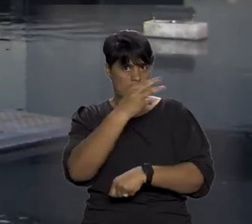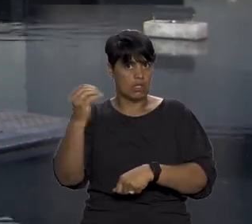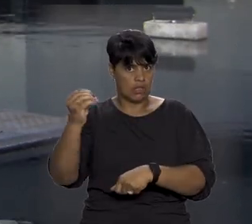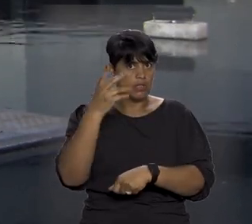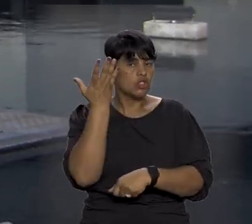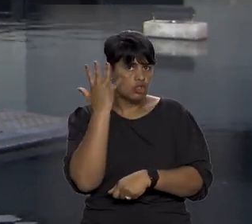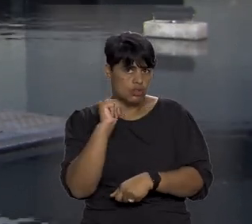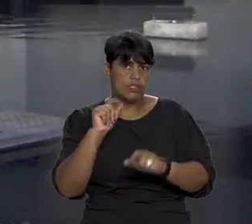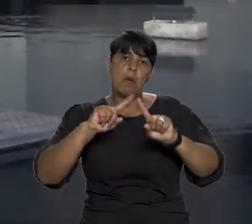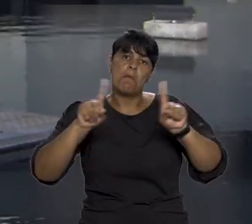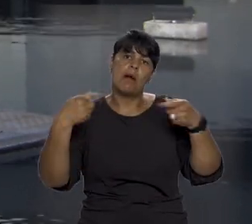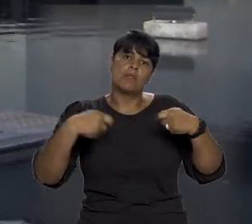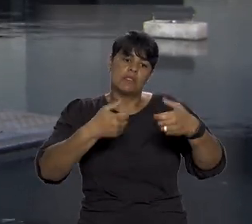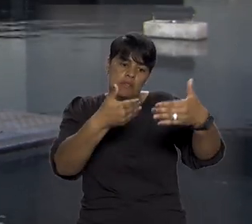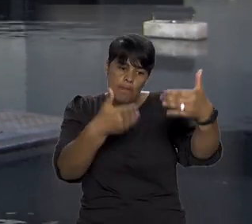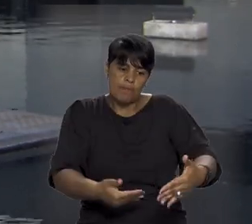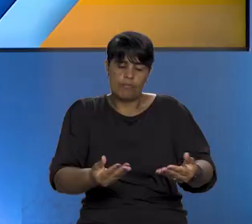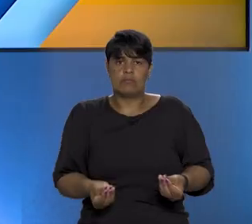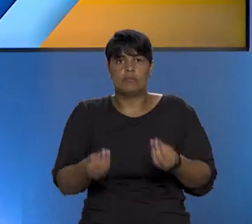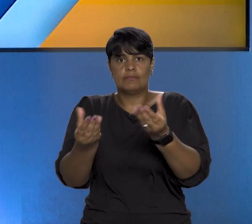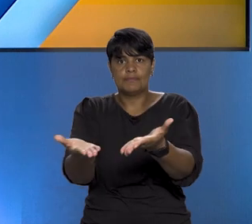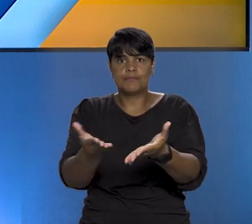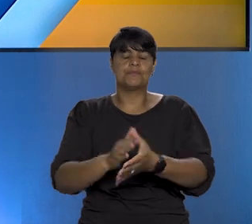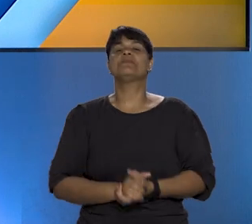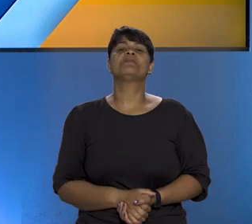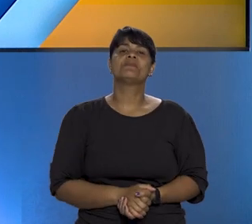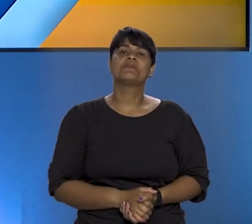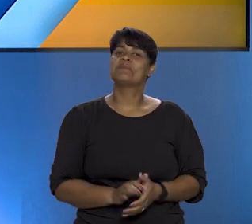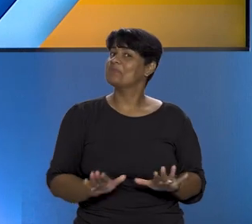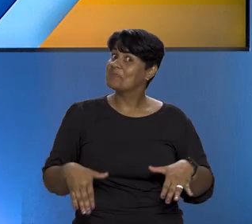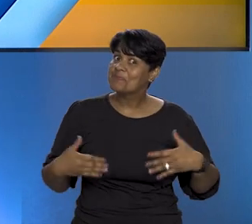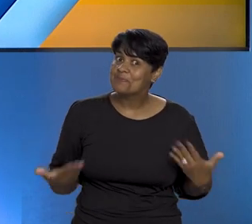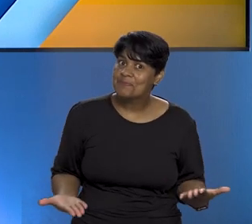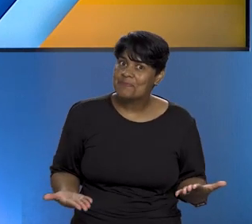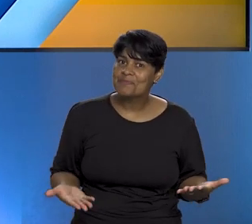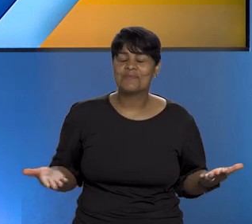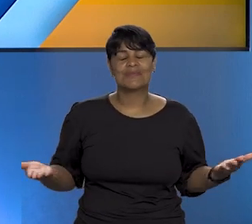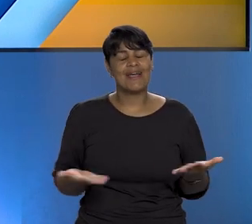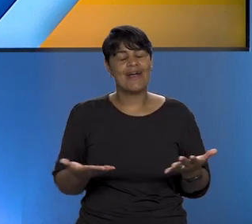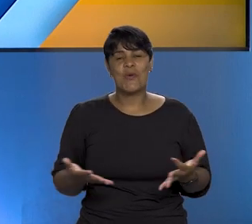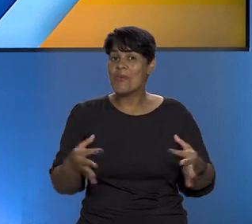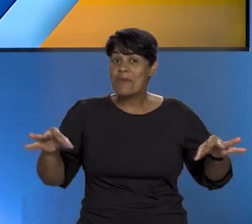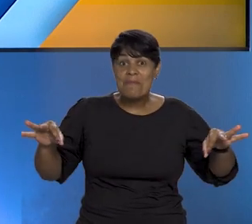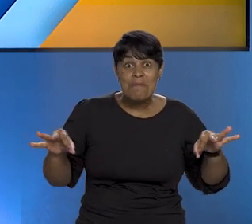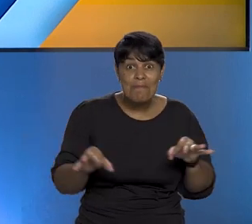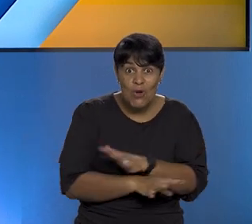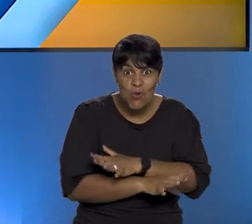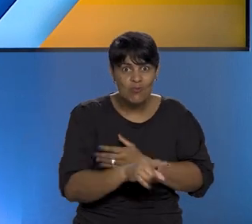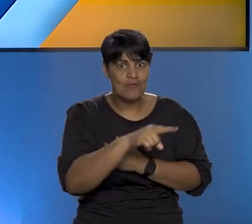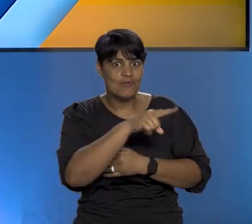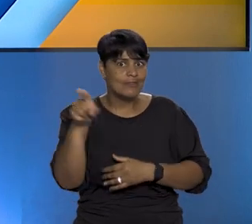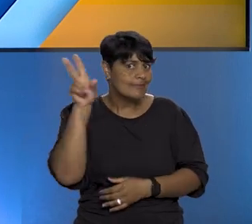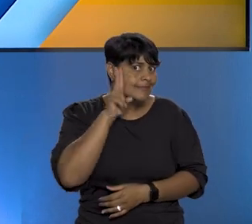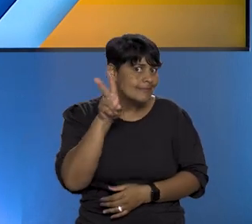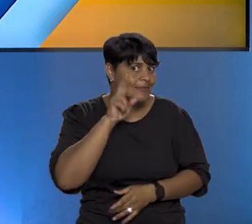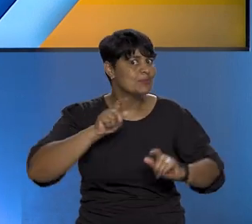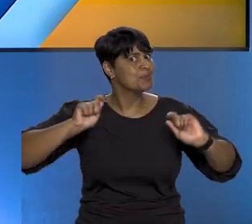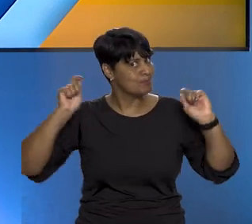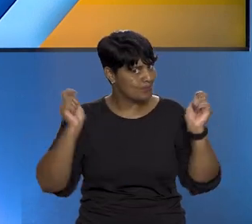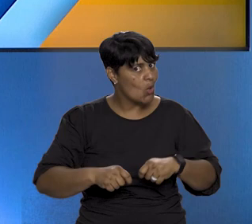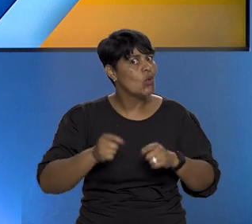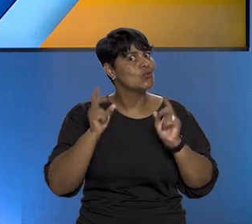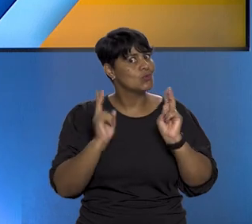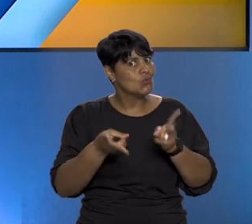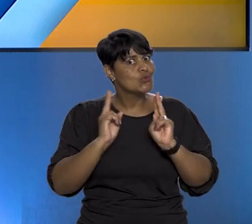requerimento ao respectivo colegiado e o STJ notícias está chegando ao fim não esqueça que você pode